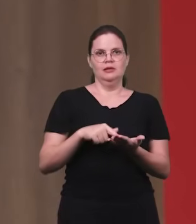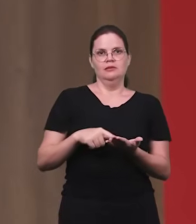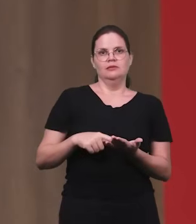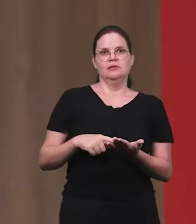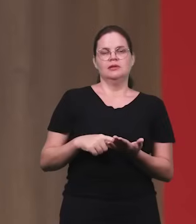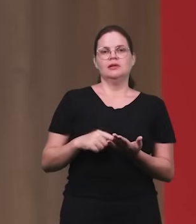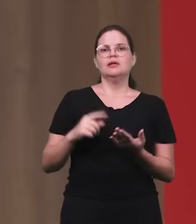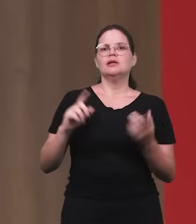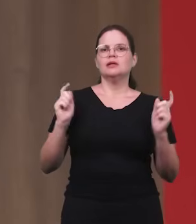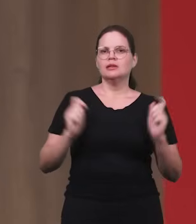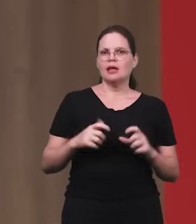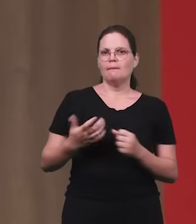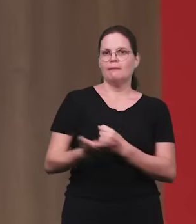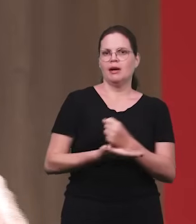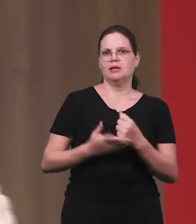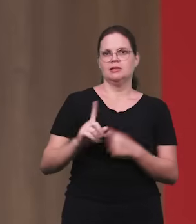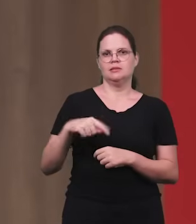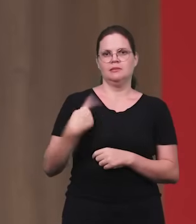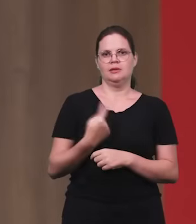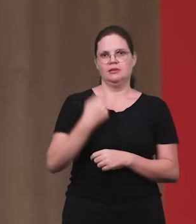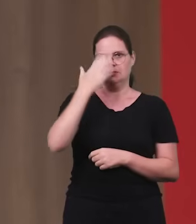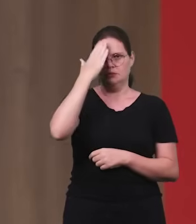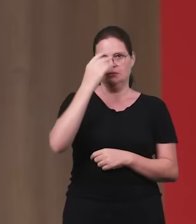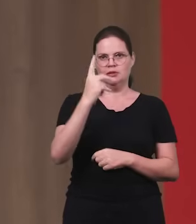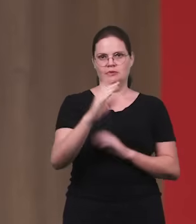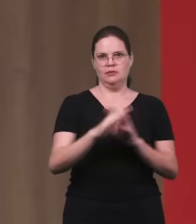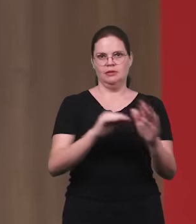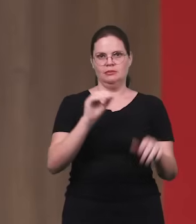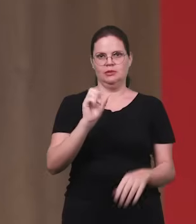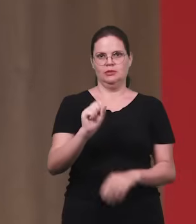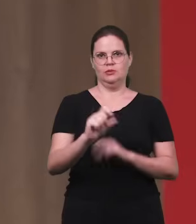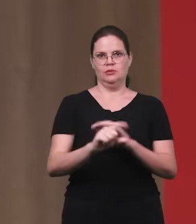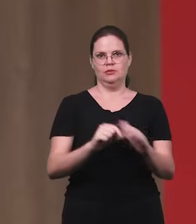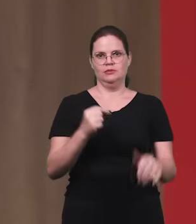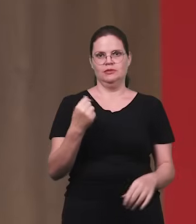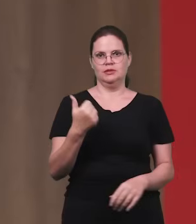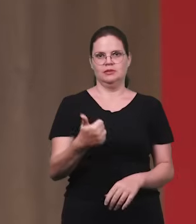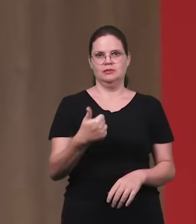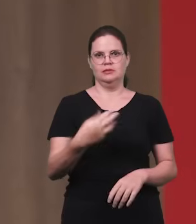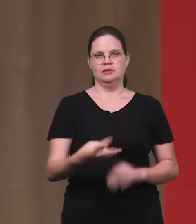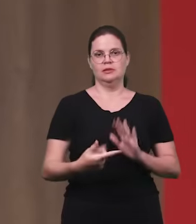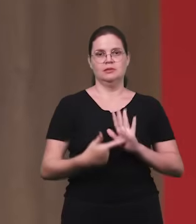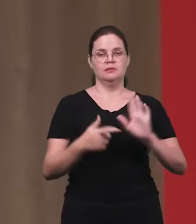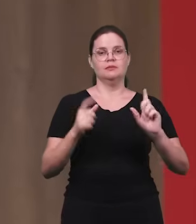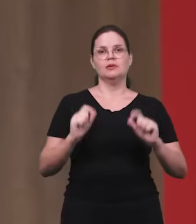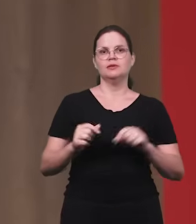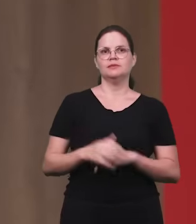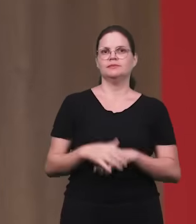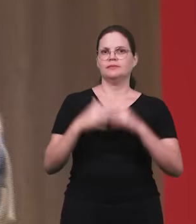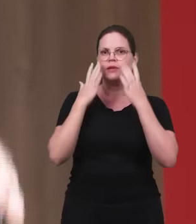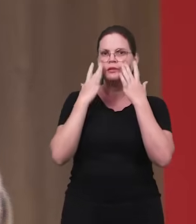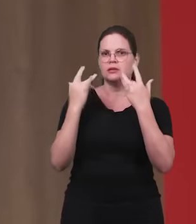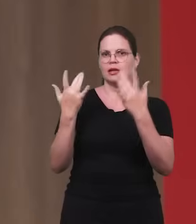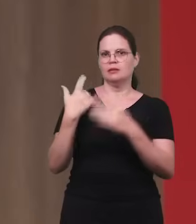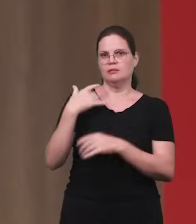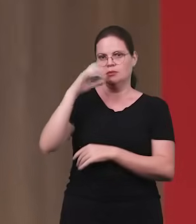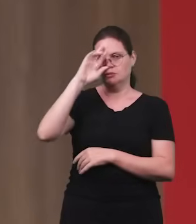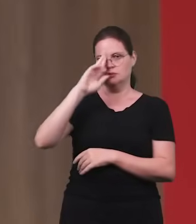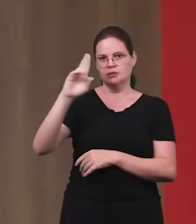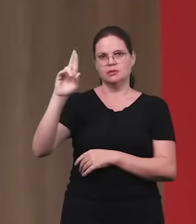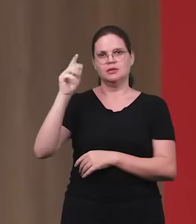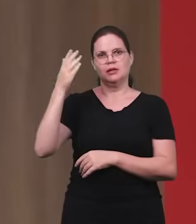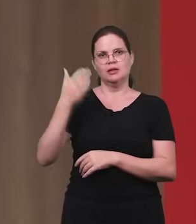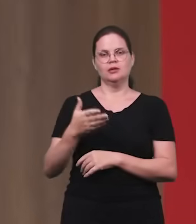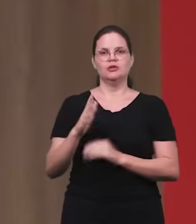nos solidifica no ensino. Provérbios 8:13 fala o temor do Senhor, né? É odiar o mal,